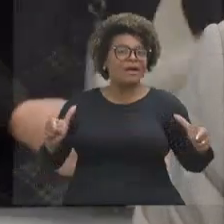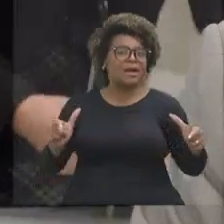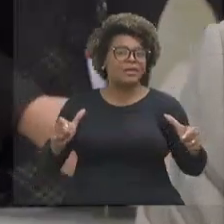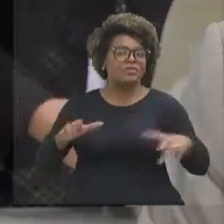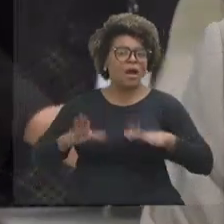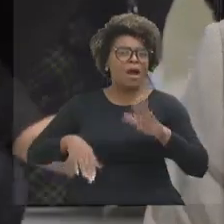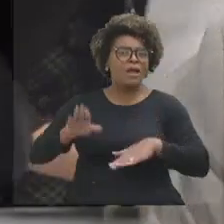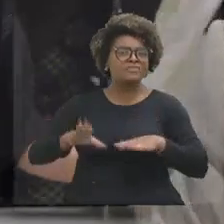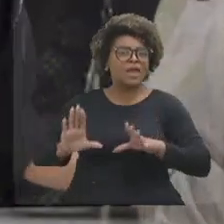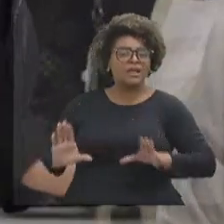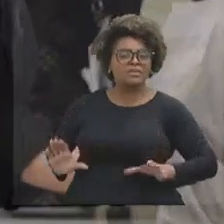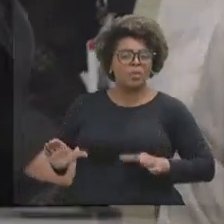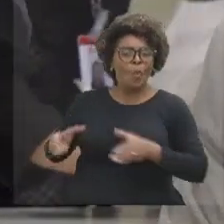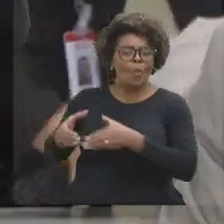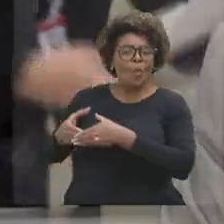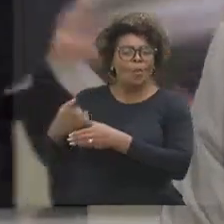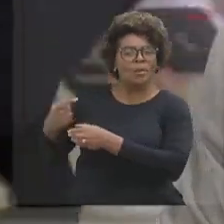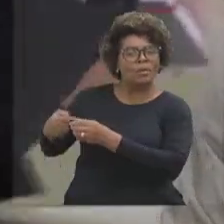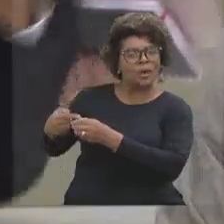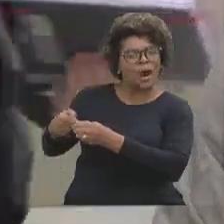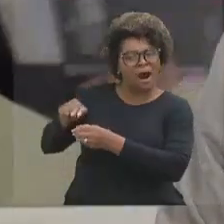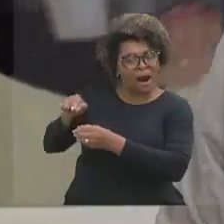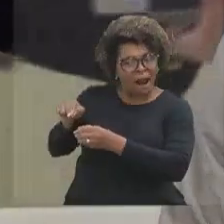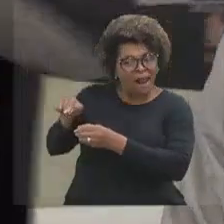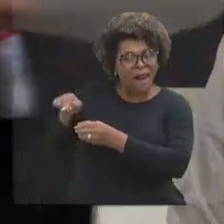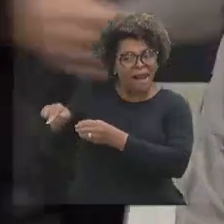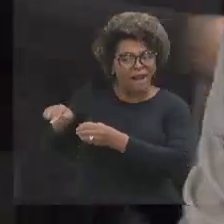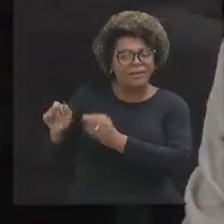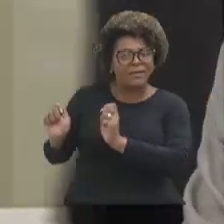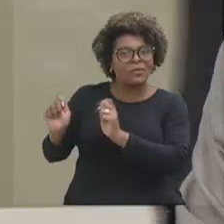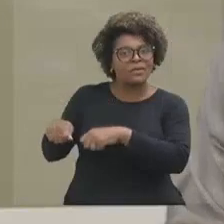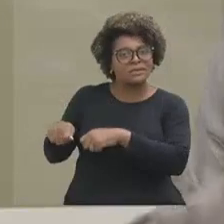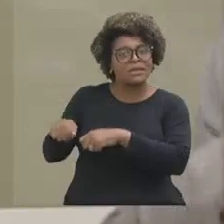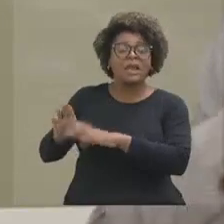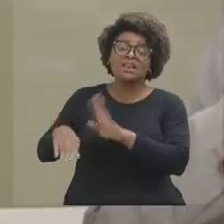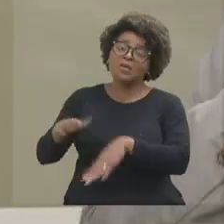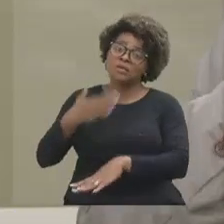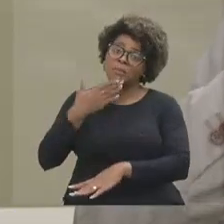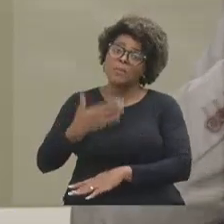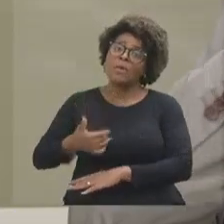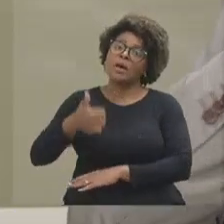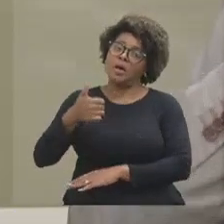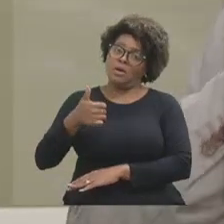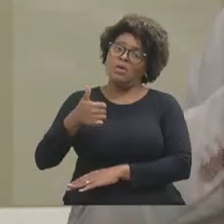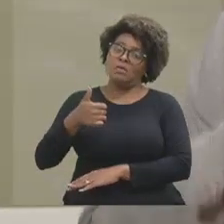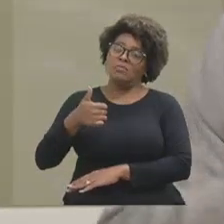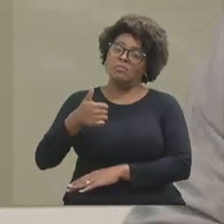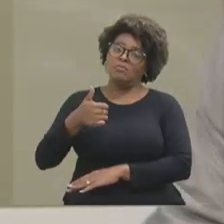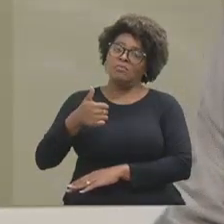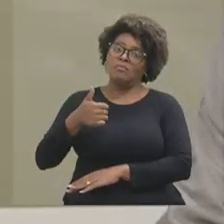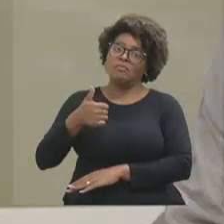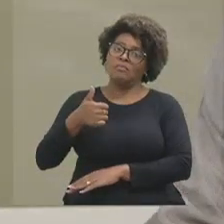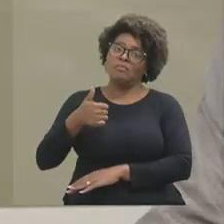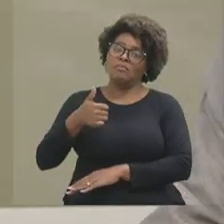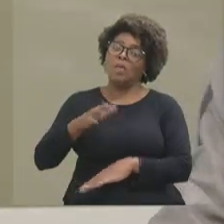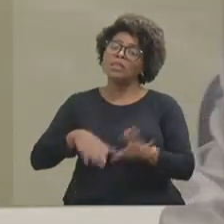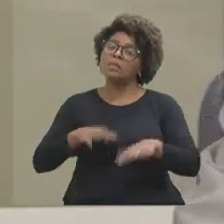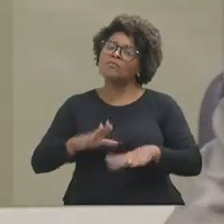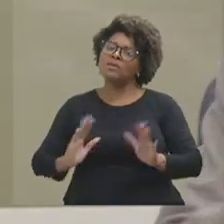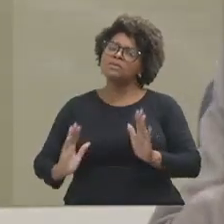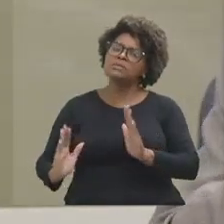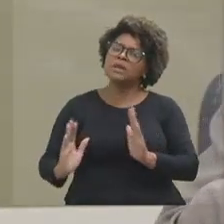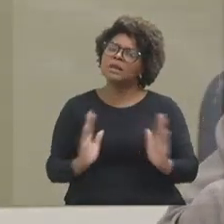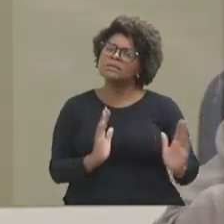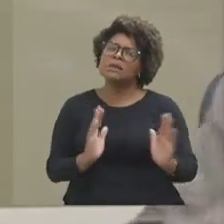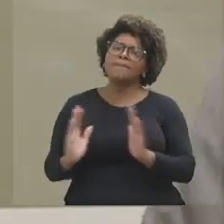de um canto para mandar para aquele canto lá seria melhor eu acho que agora nesse tempo de